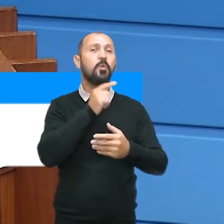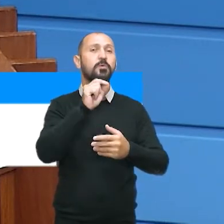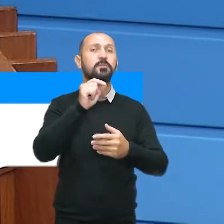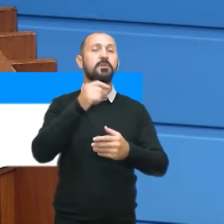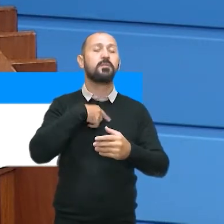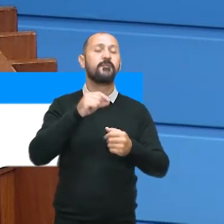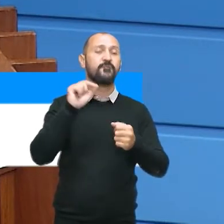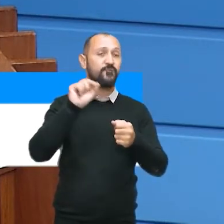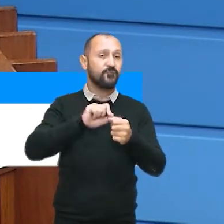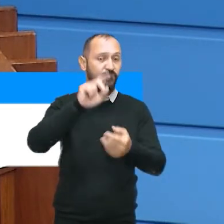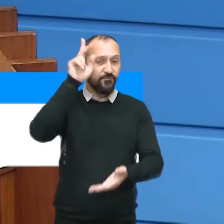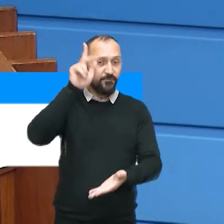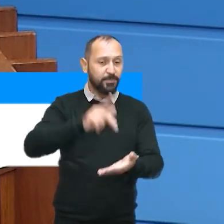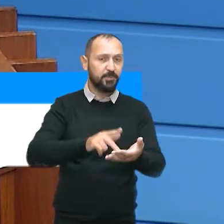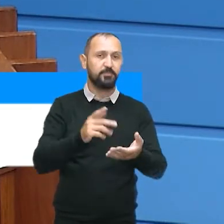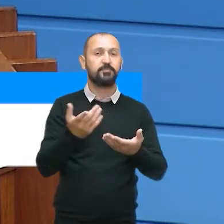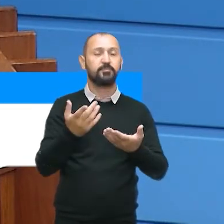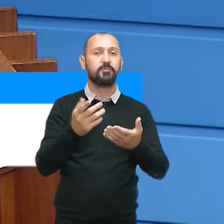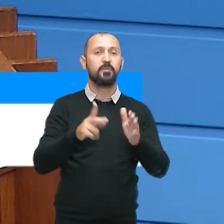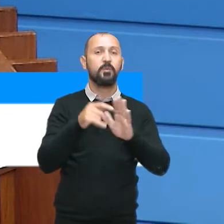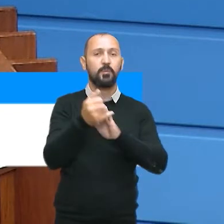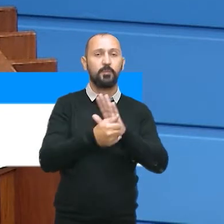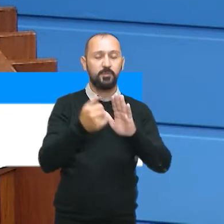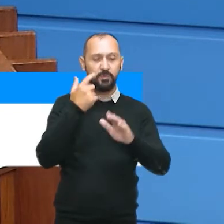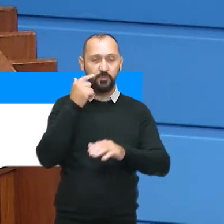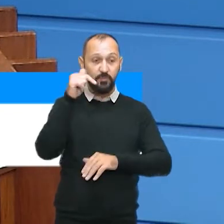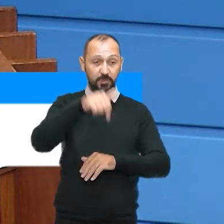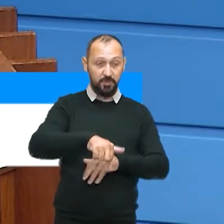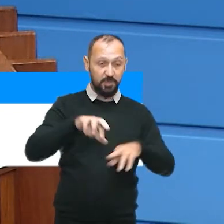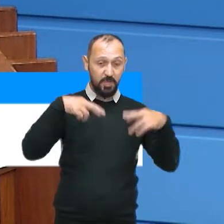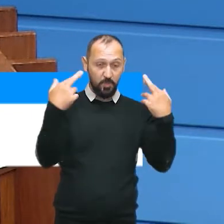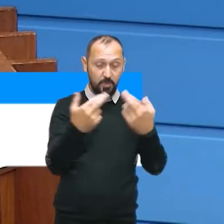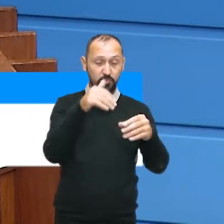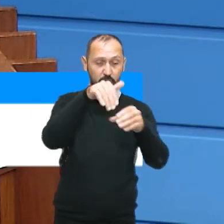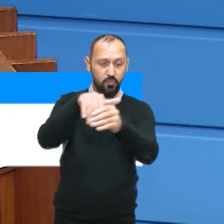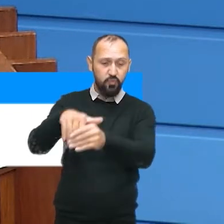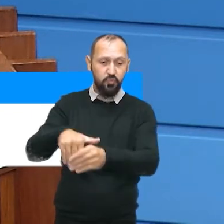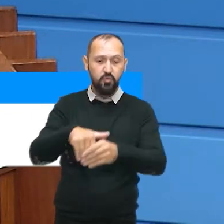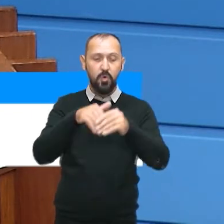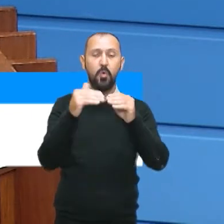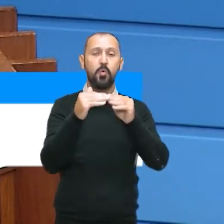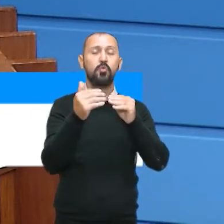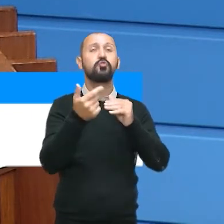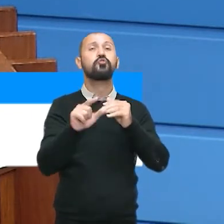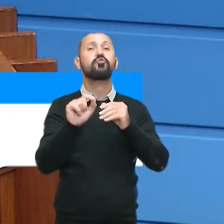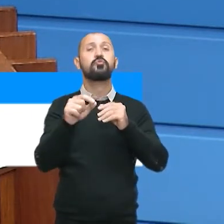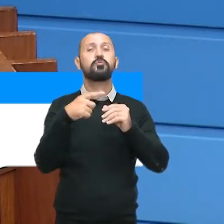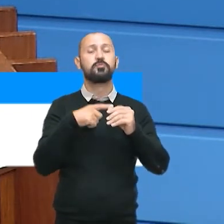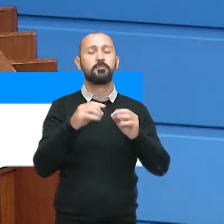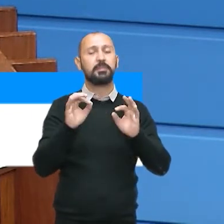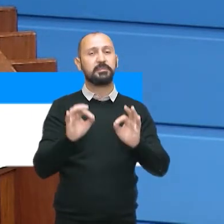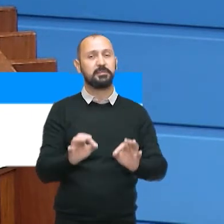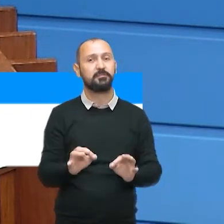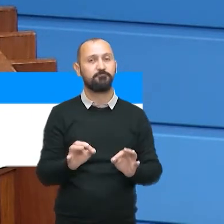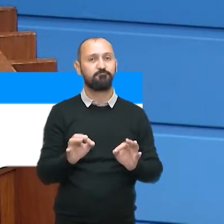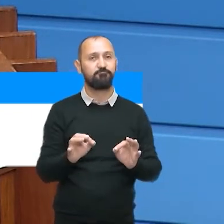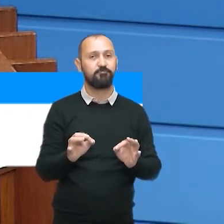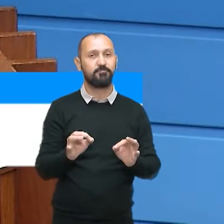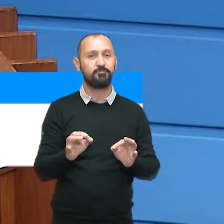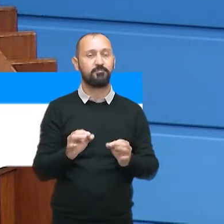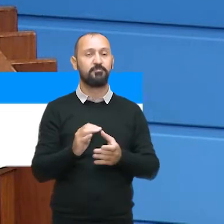que ele pudesse ter a sua efetividade. O projeto veio a plenário, votamos favoravelmente de novo pela